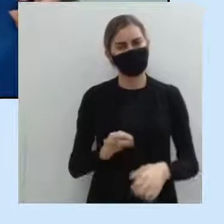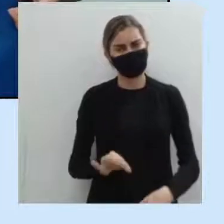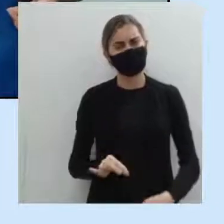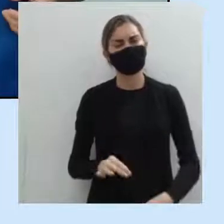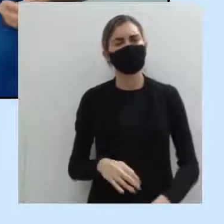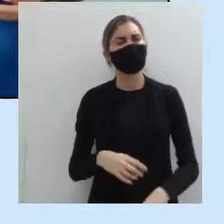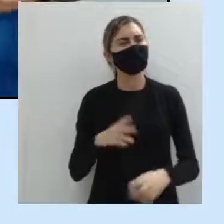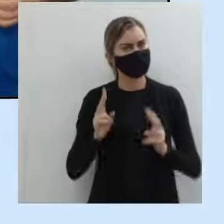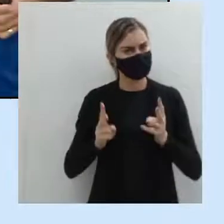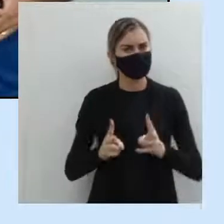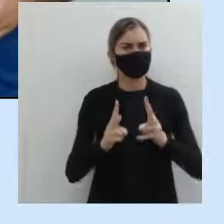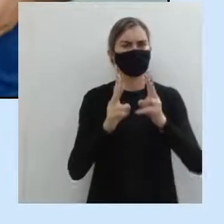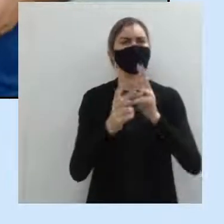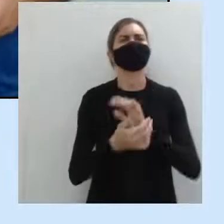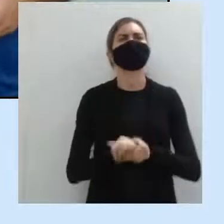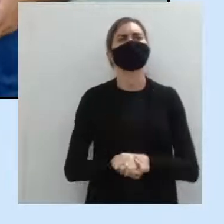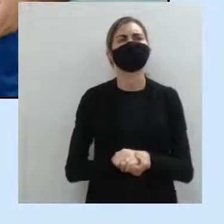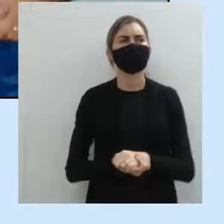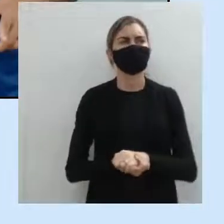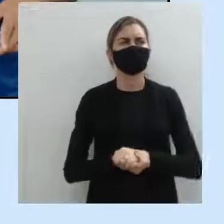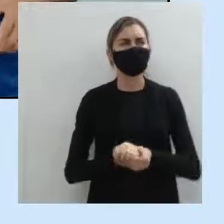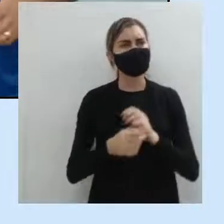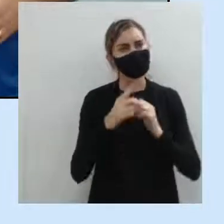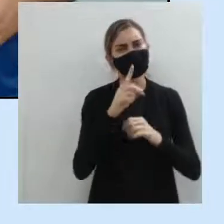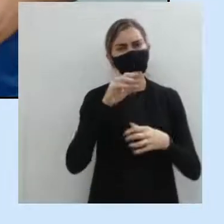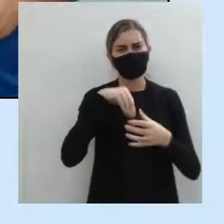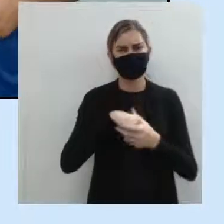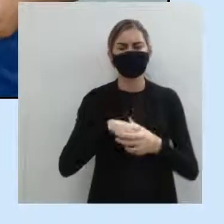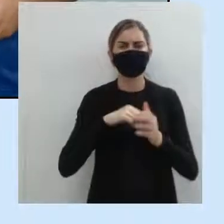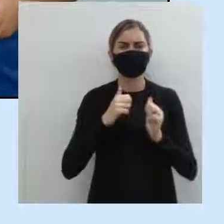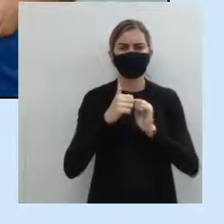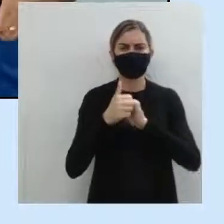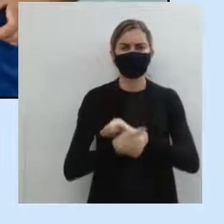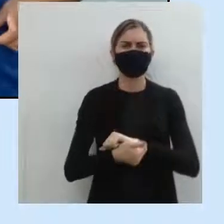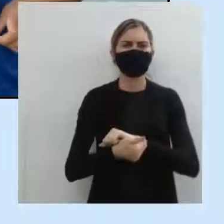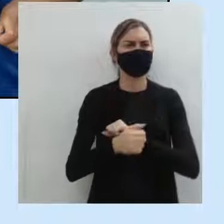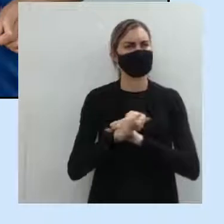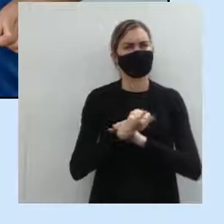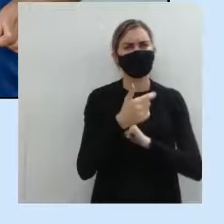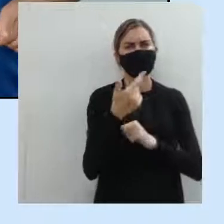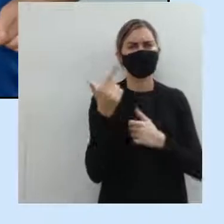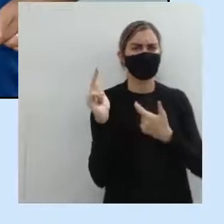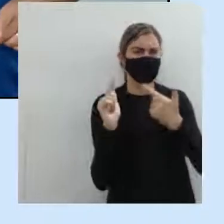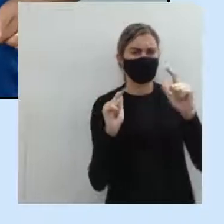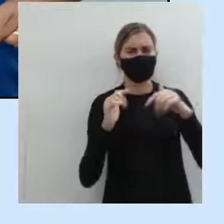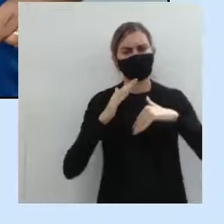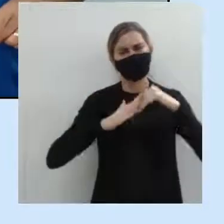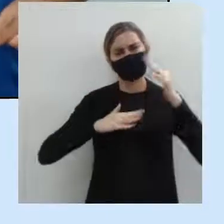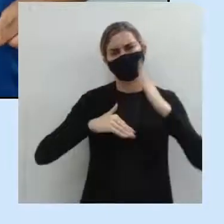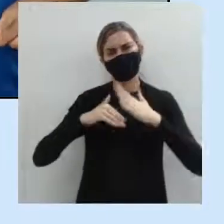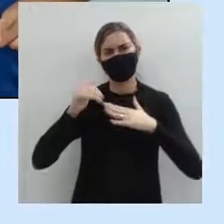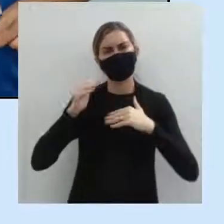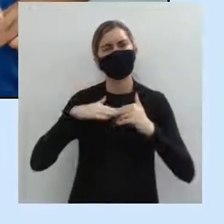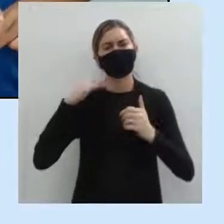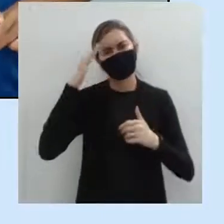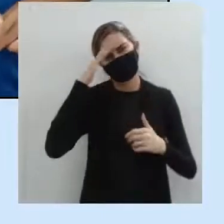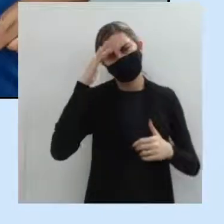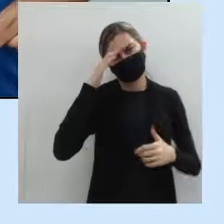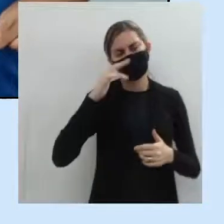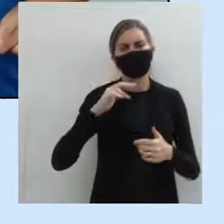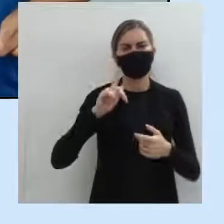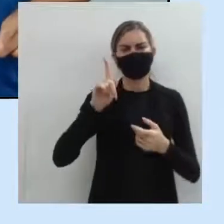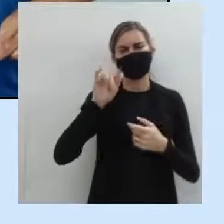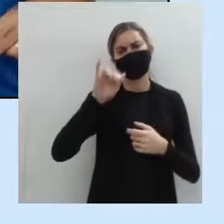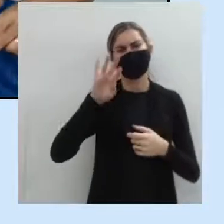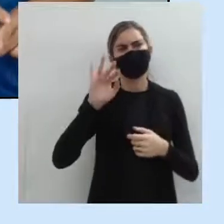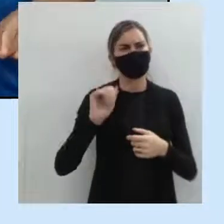certo? Sigamos aqui. E dentro do esporte, se as outras práticas a gente viu que a ginástica estava presente,